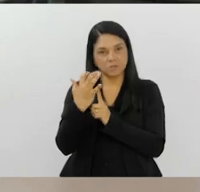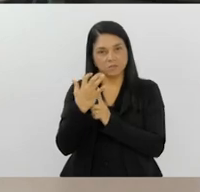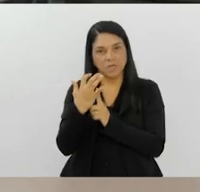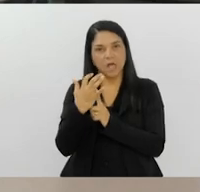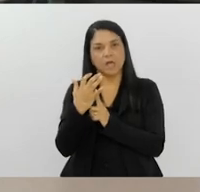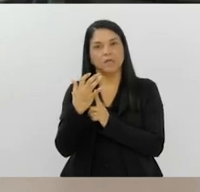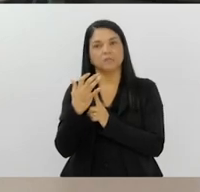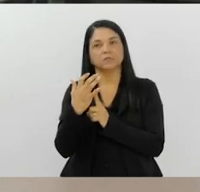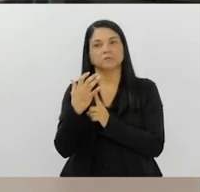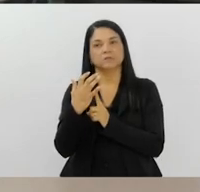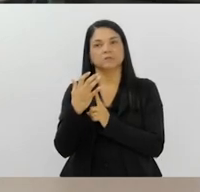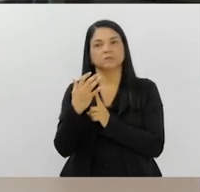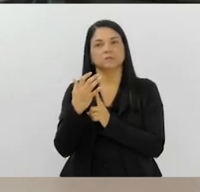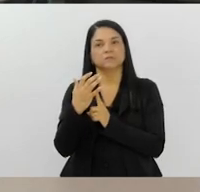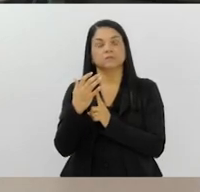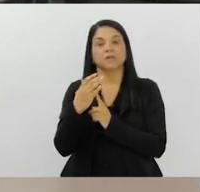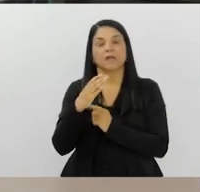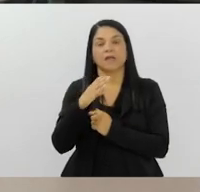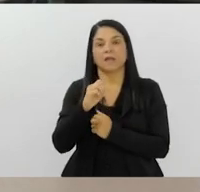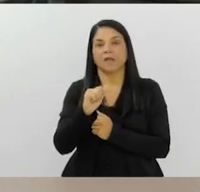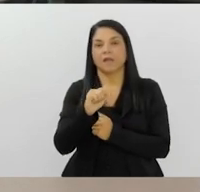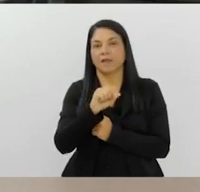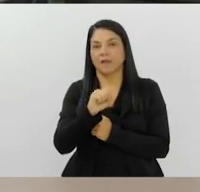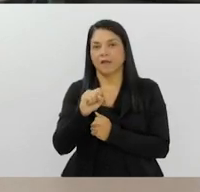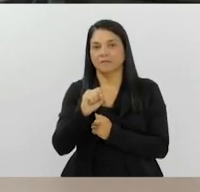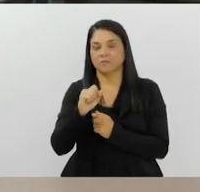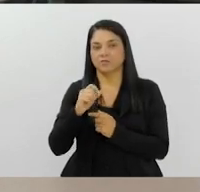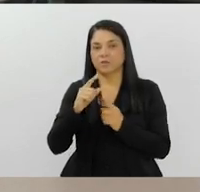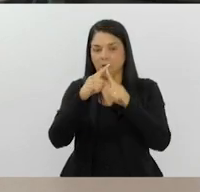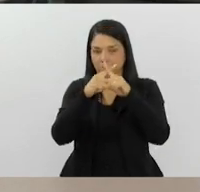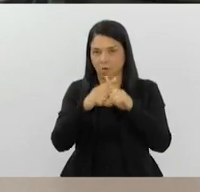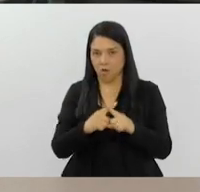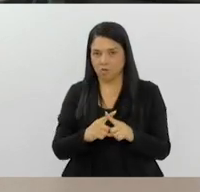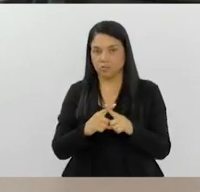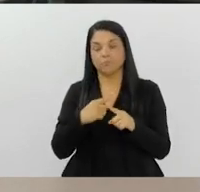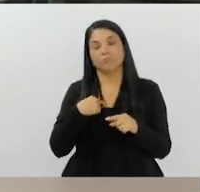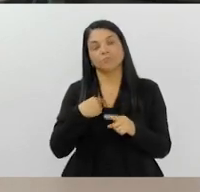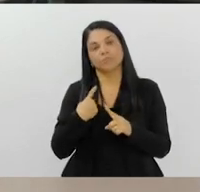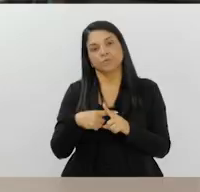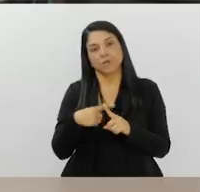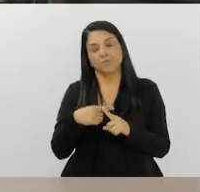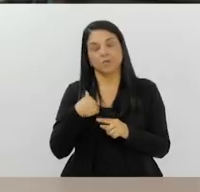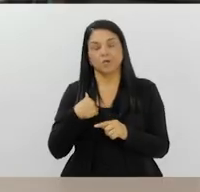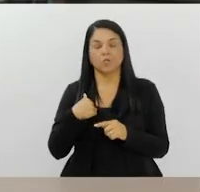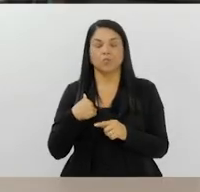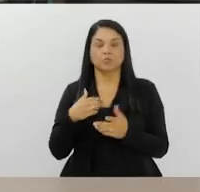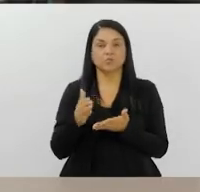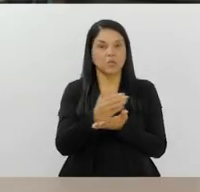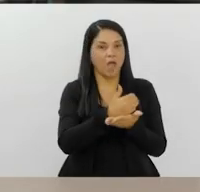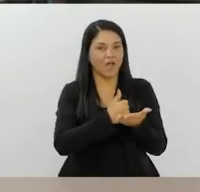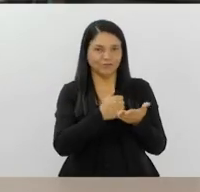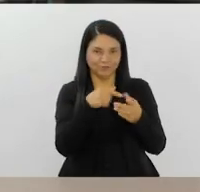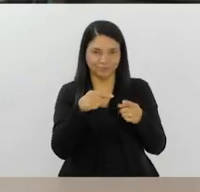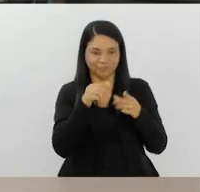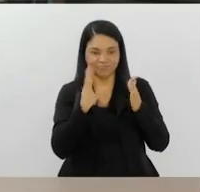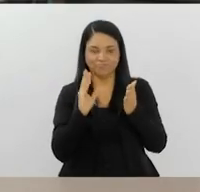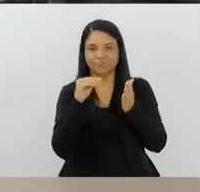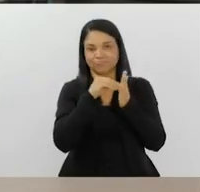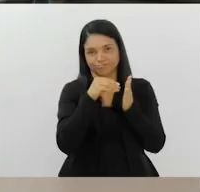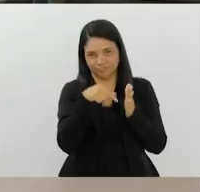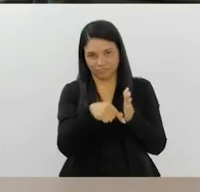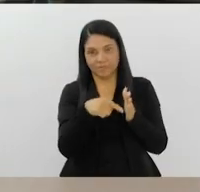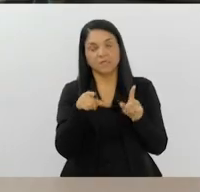casas de de apostas porque meu dado cruzou ali no momento que eu entrei no estádio até mesmo o processo mesmo de